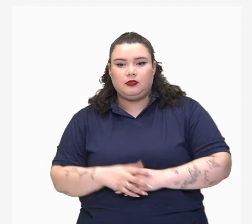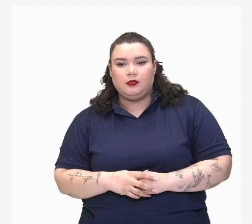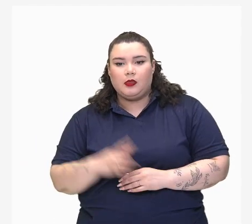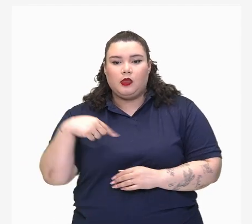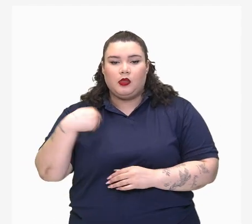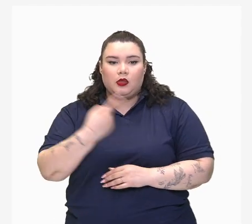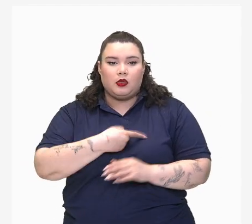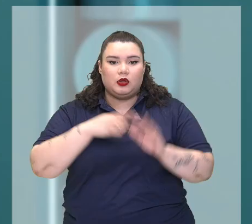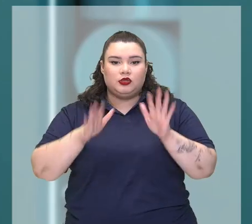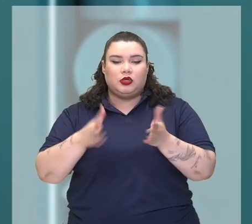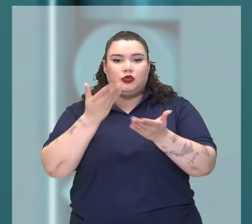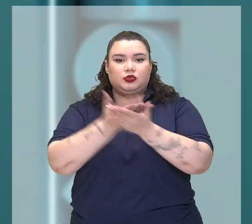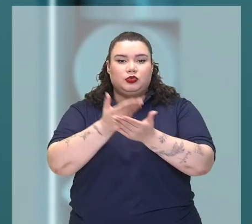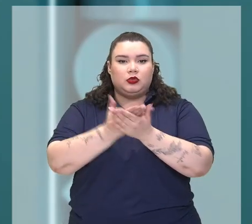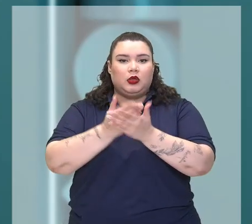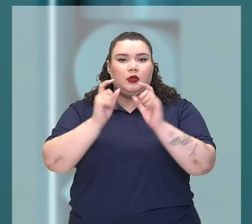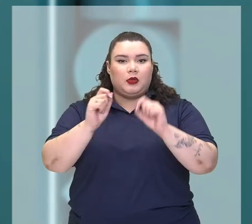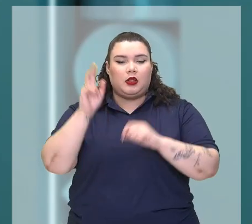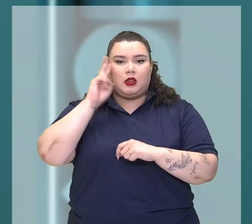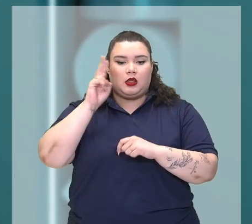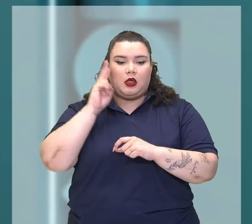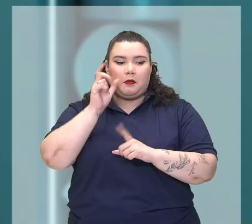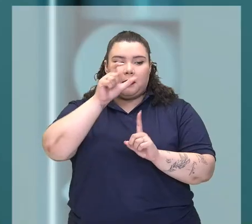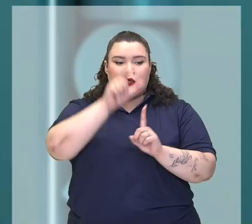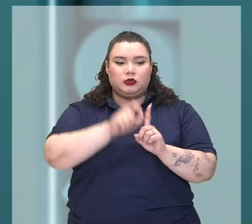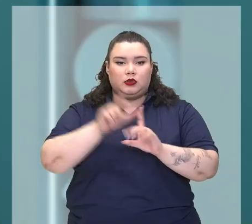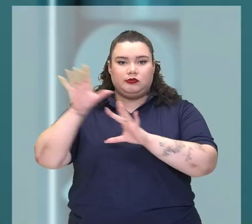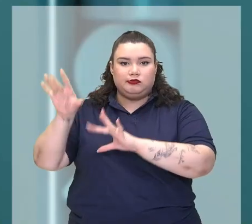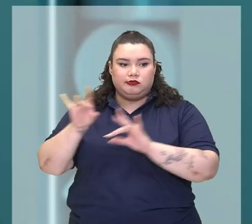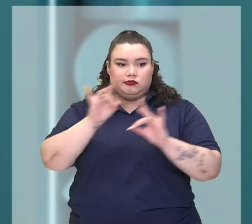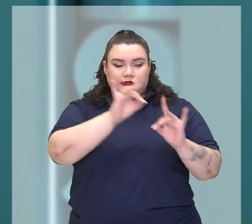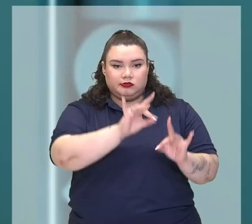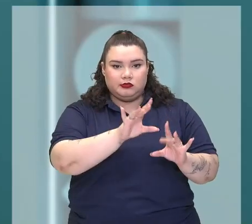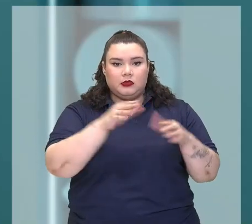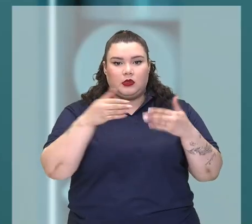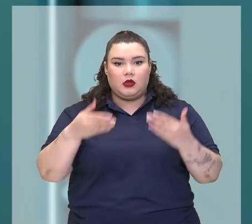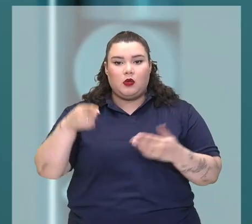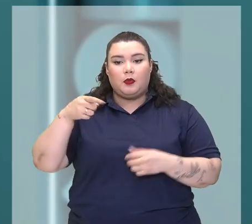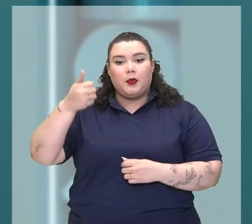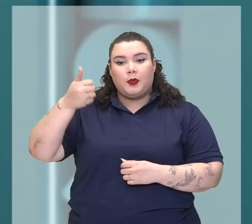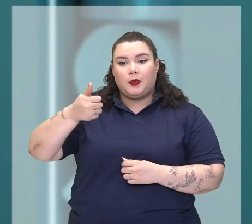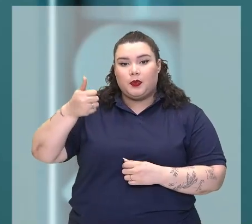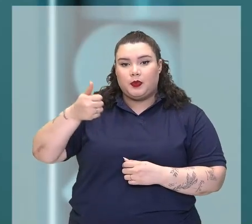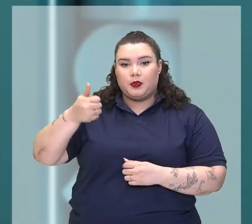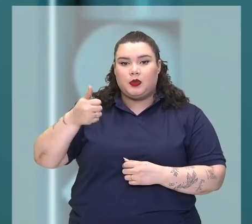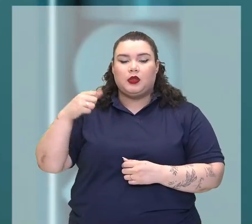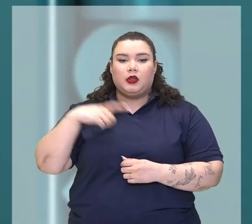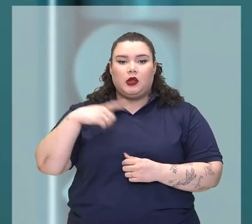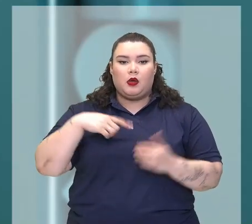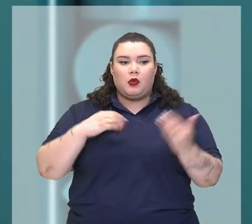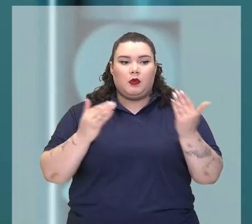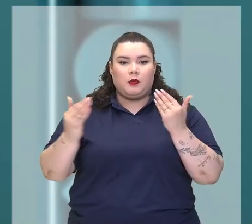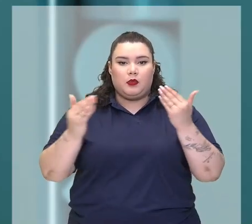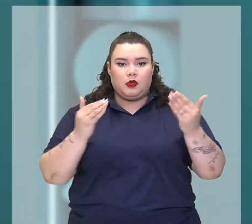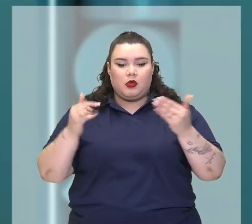sobre personificação. Então, aí, nesse caso do número 1, temos esse